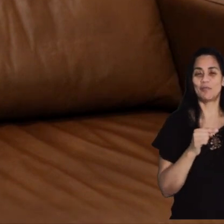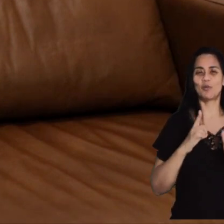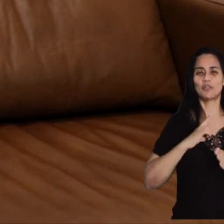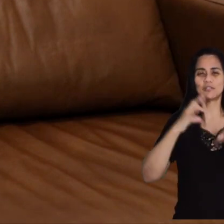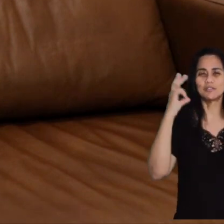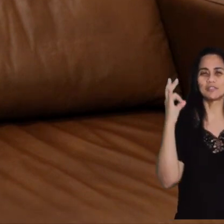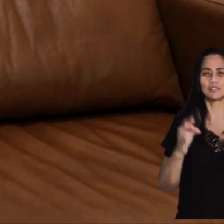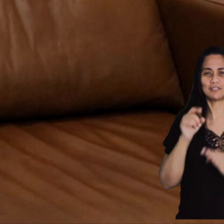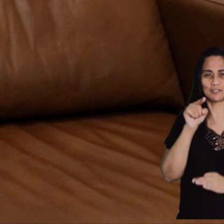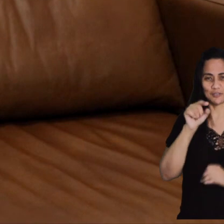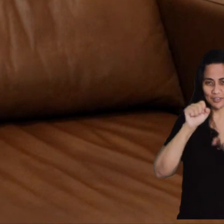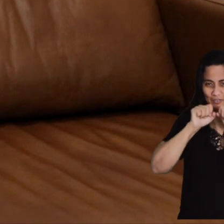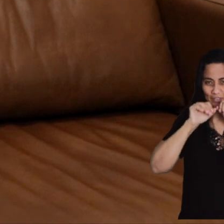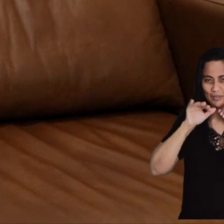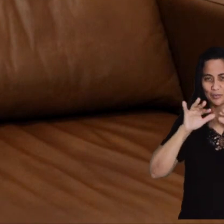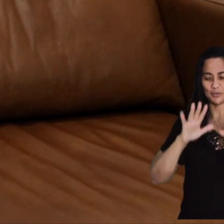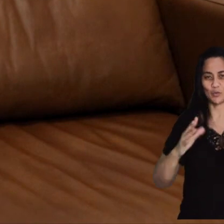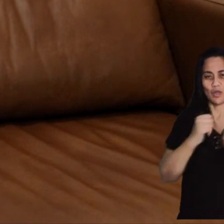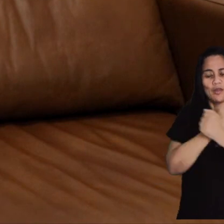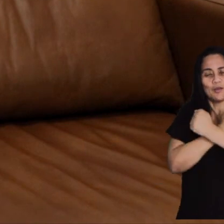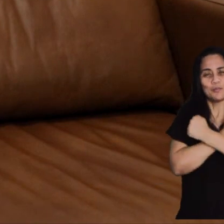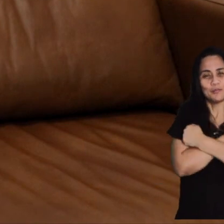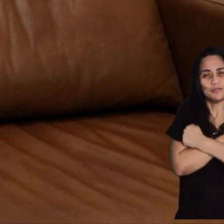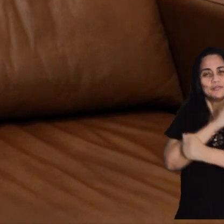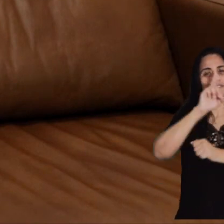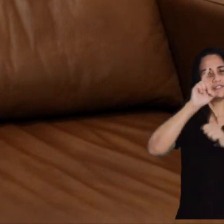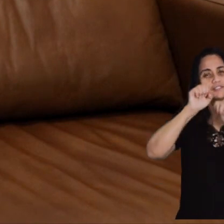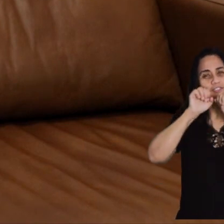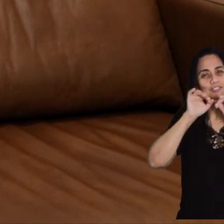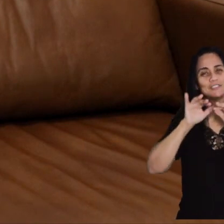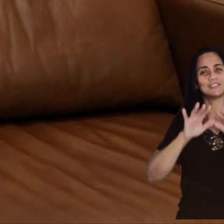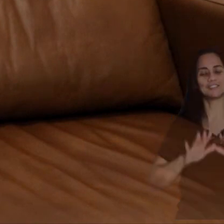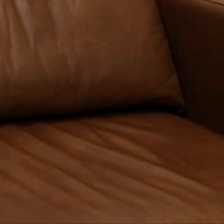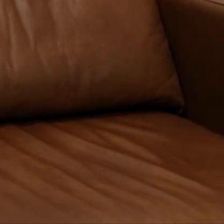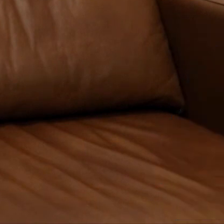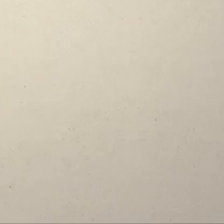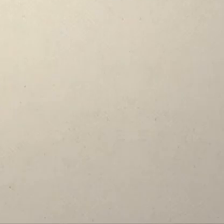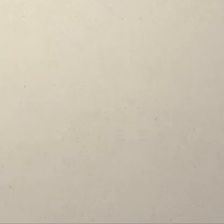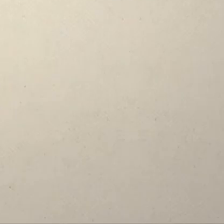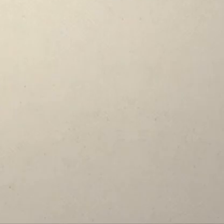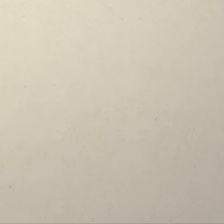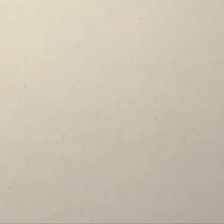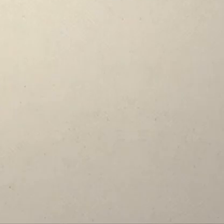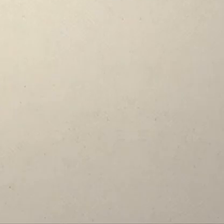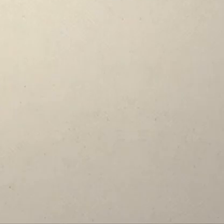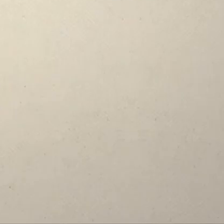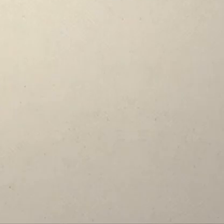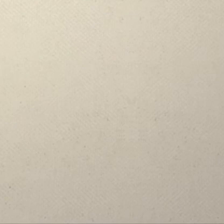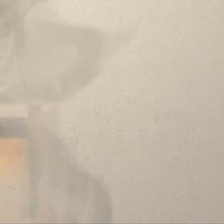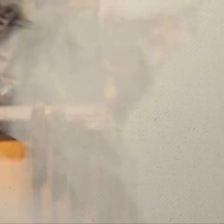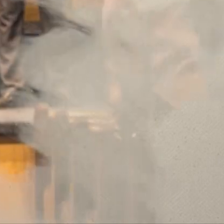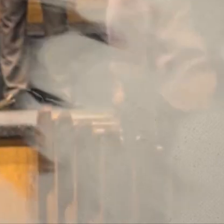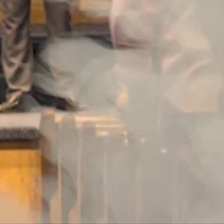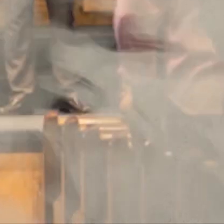tenho certeza que você vai ser abençoado. Um abraço, Deus te abençoe.